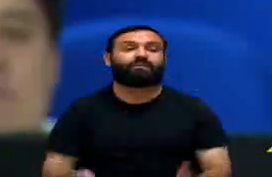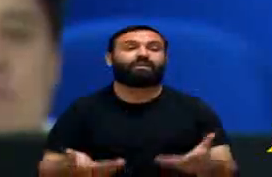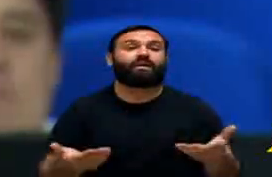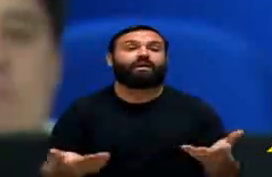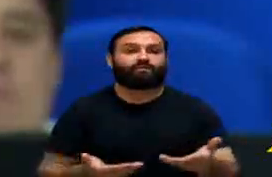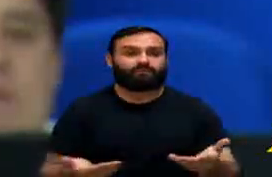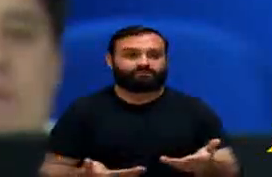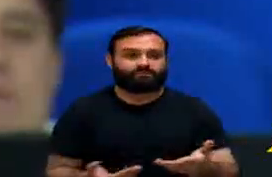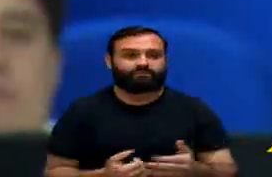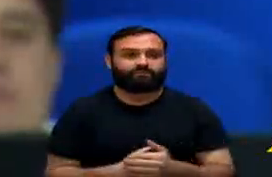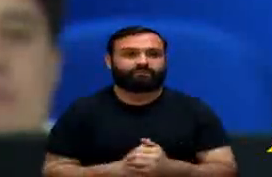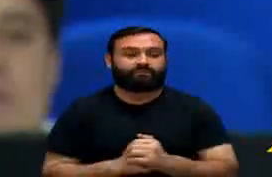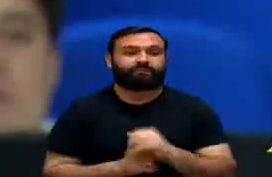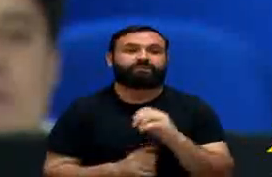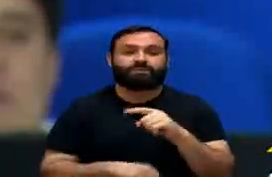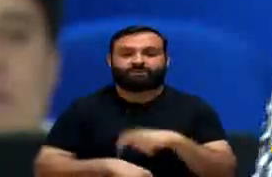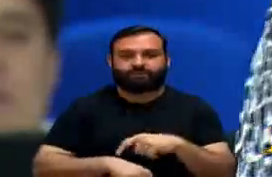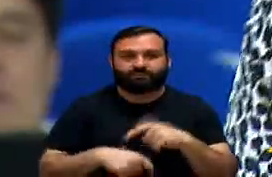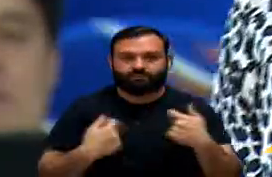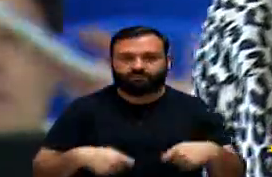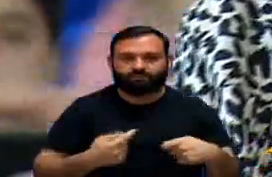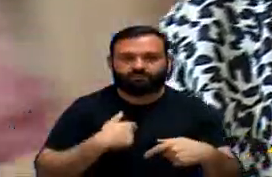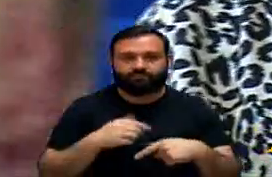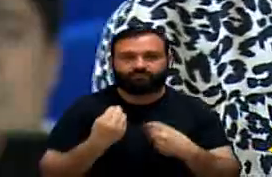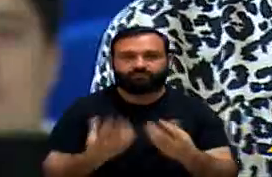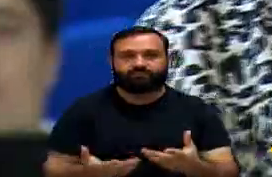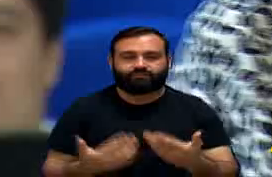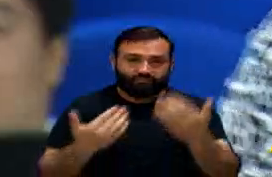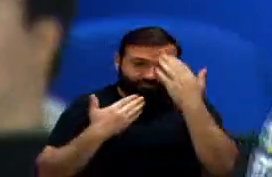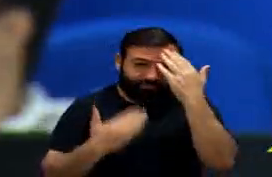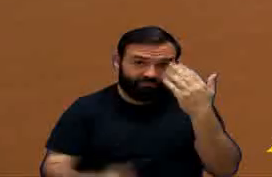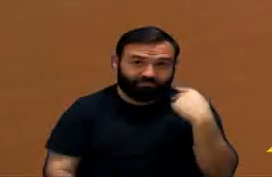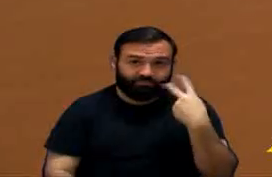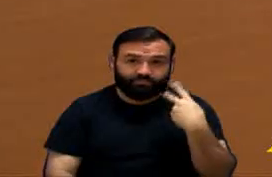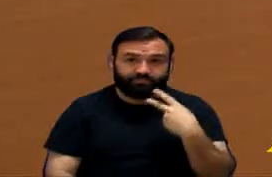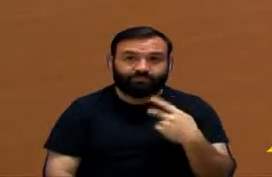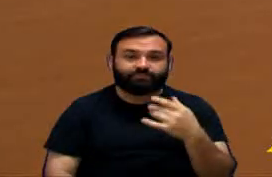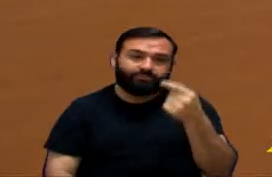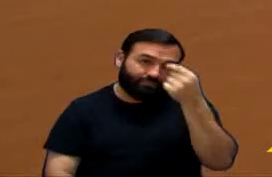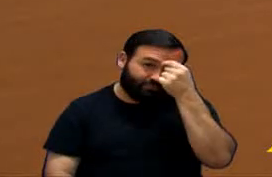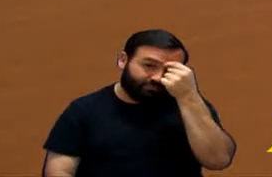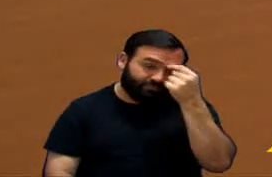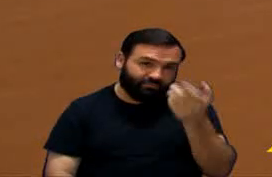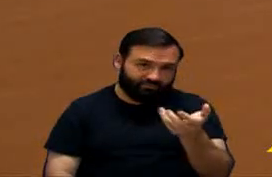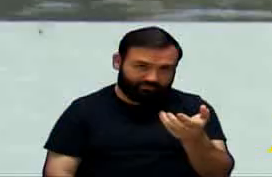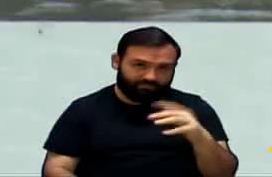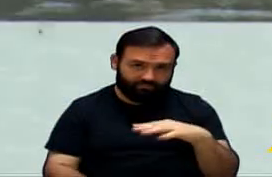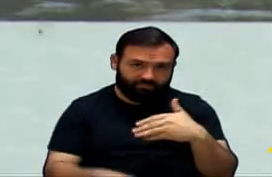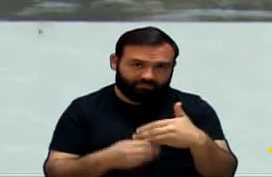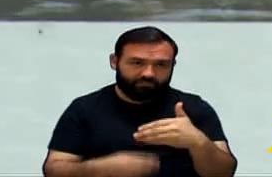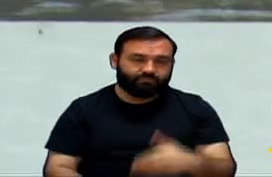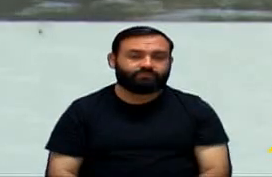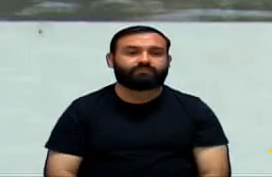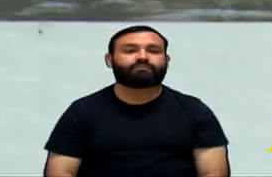enquanto se precisar do tempo eu tenho Obrigado vereadora Ítalo você gostaria